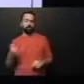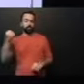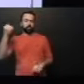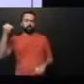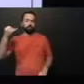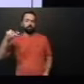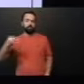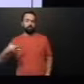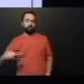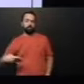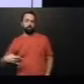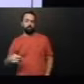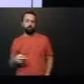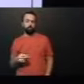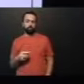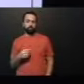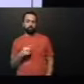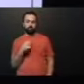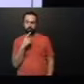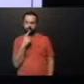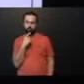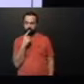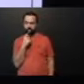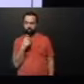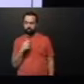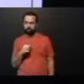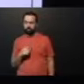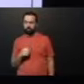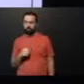Explicar, de vermelho, né? Porque tem som de S.